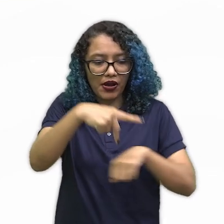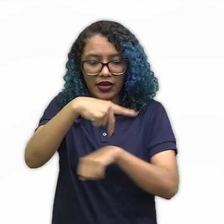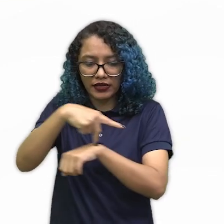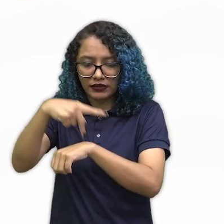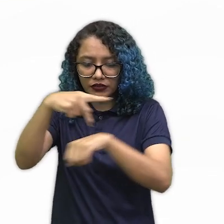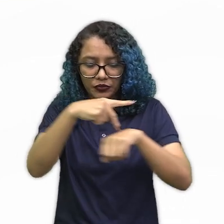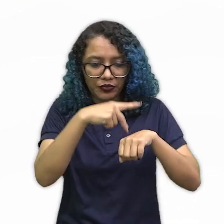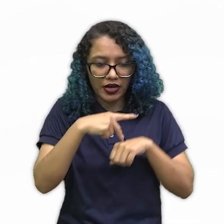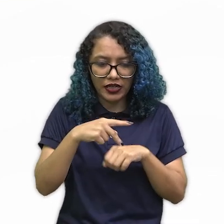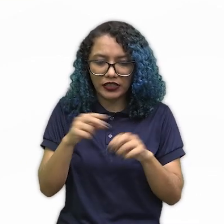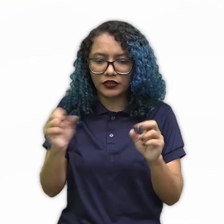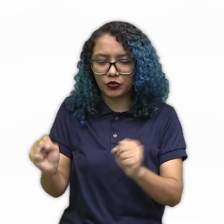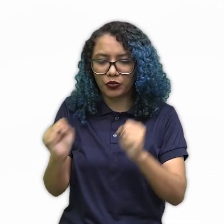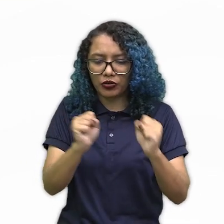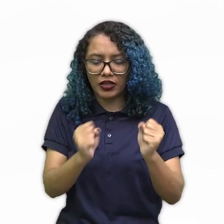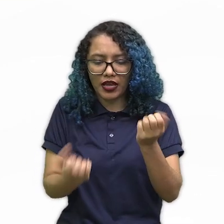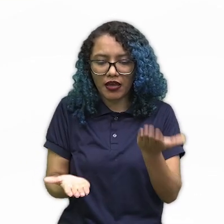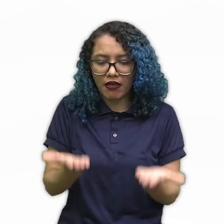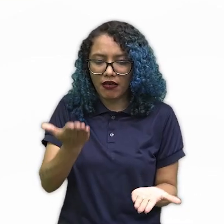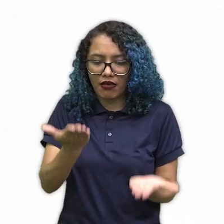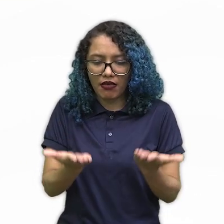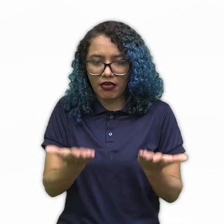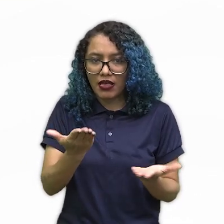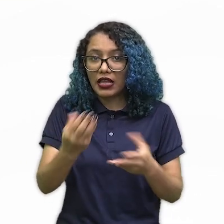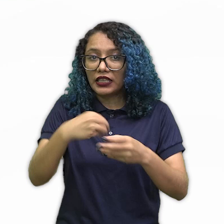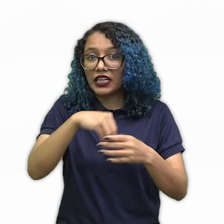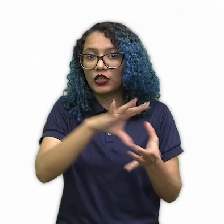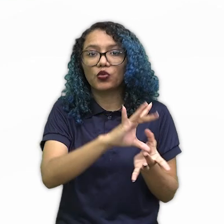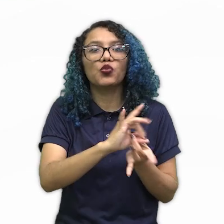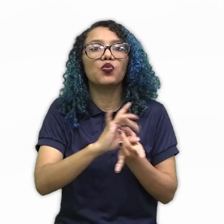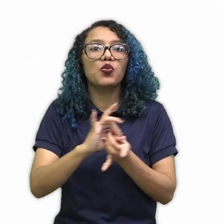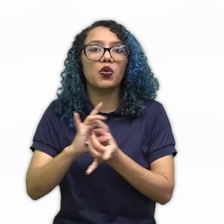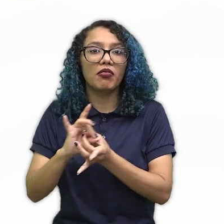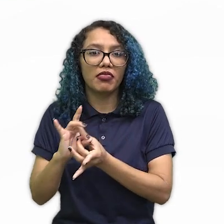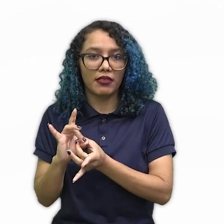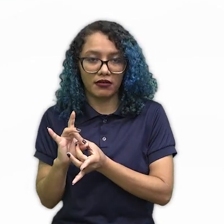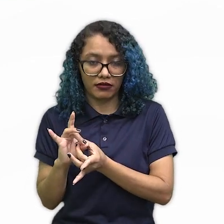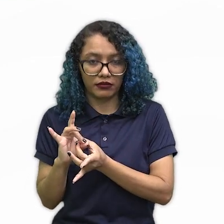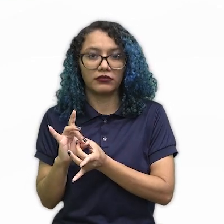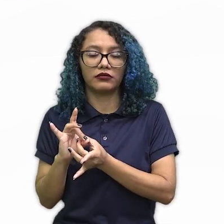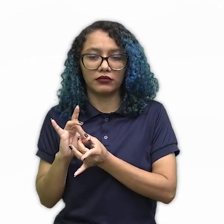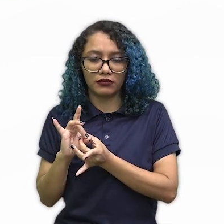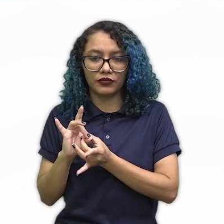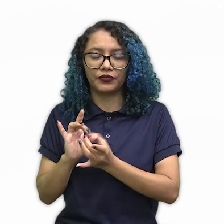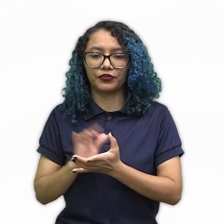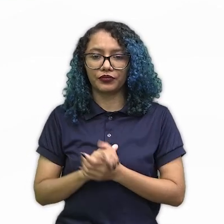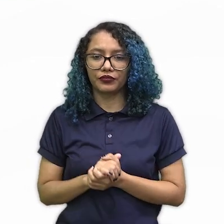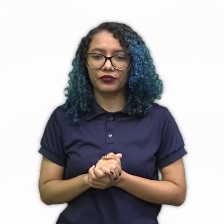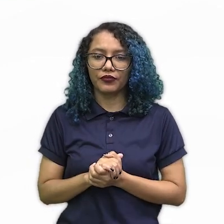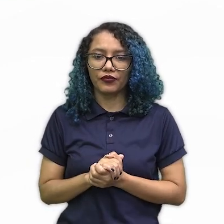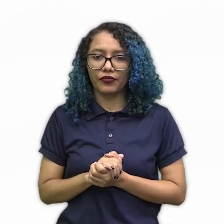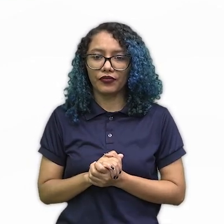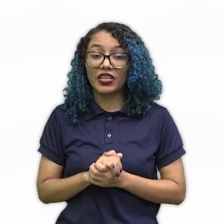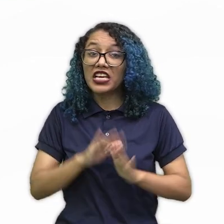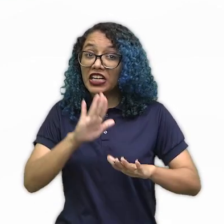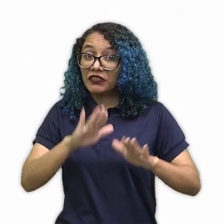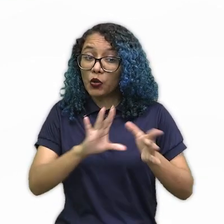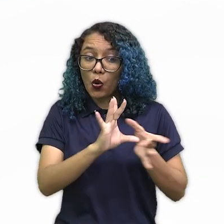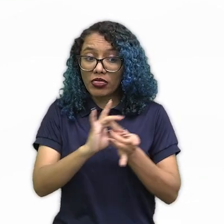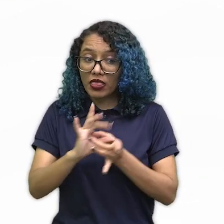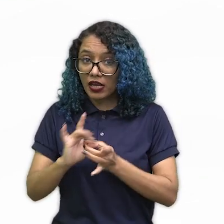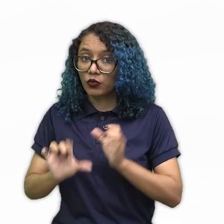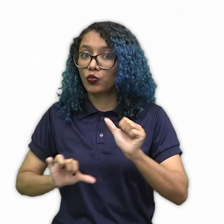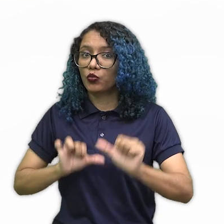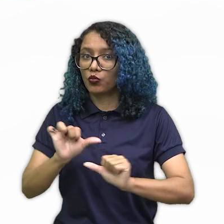países em um determinado momento, em um determinado contexto. E como esses contextos eles vão